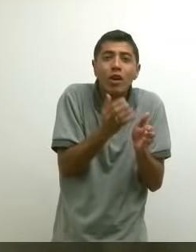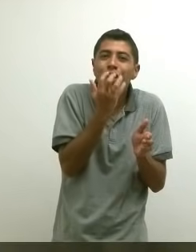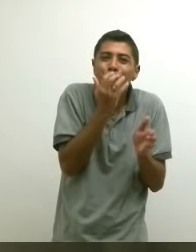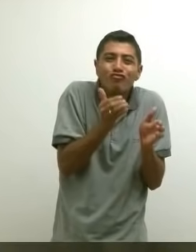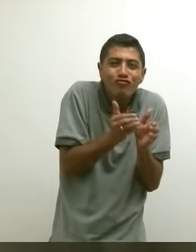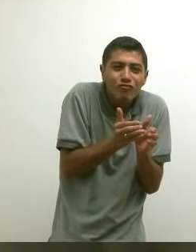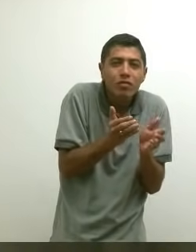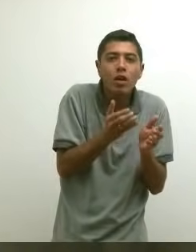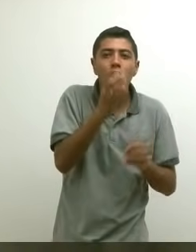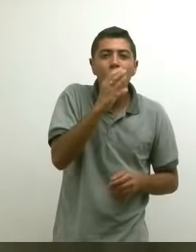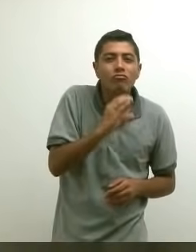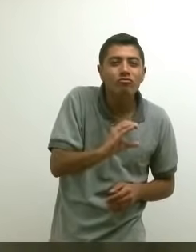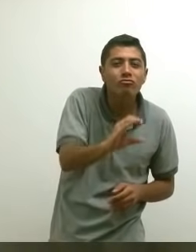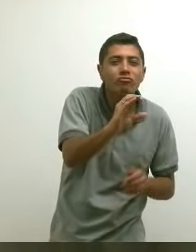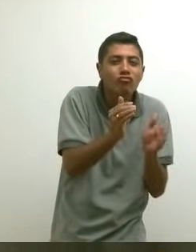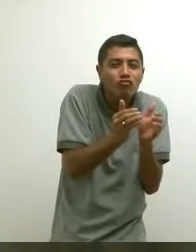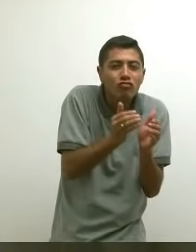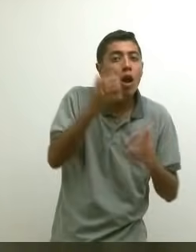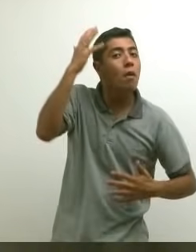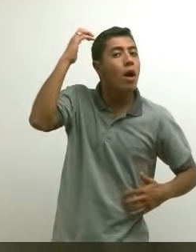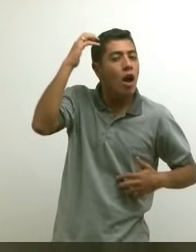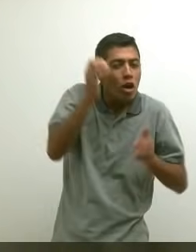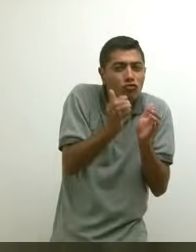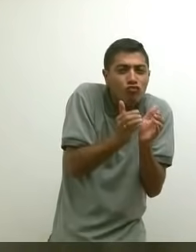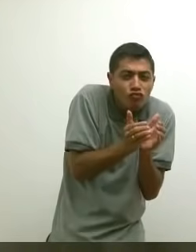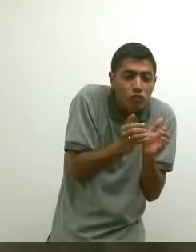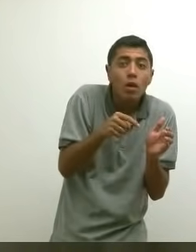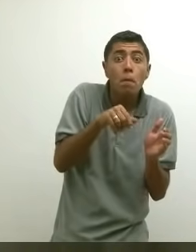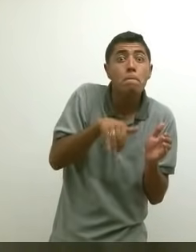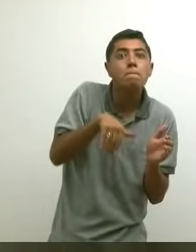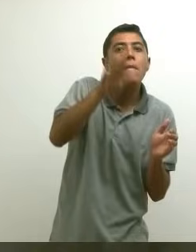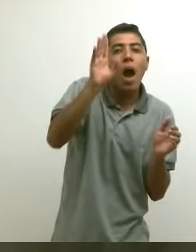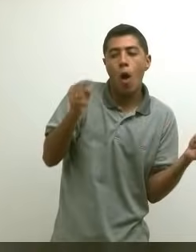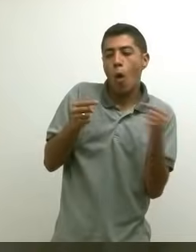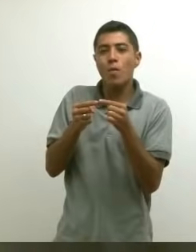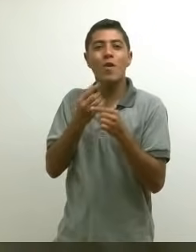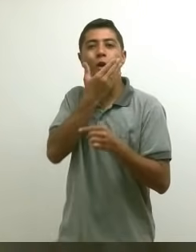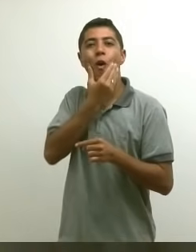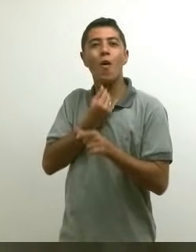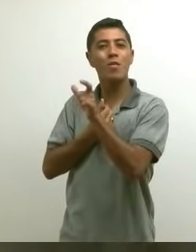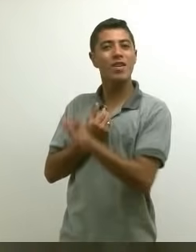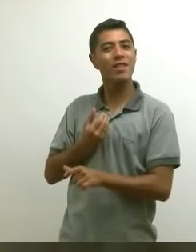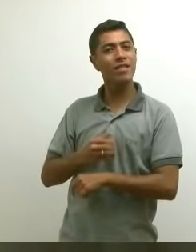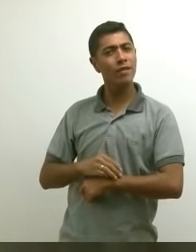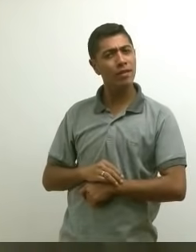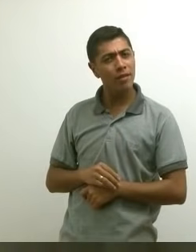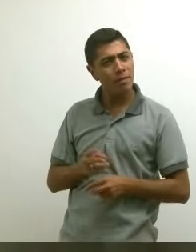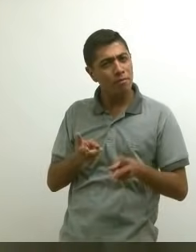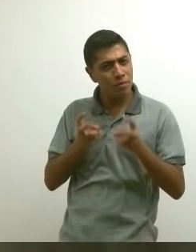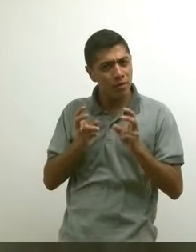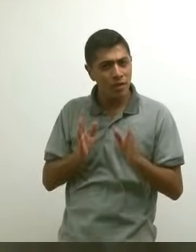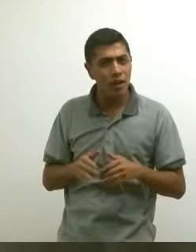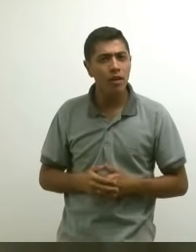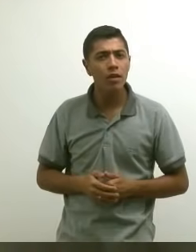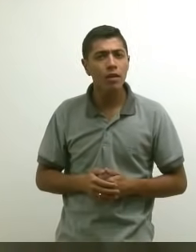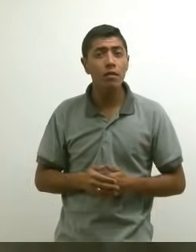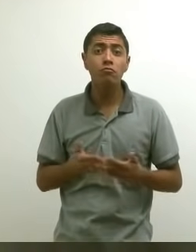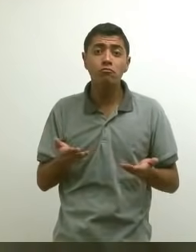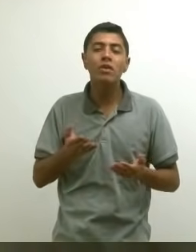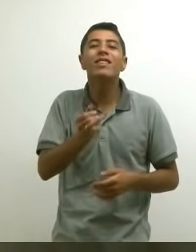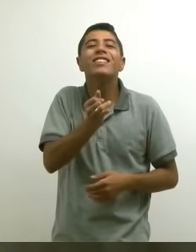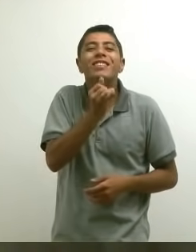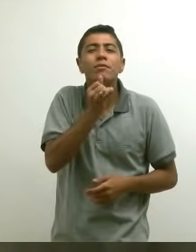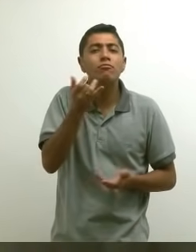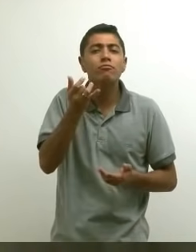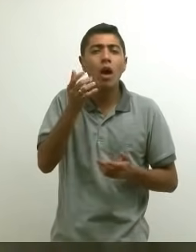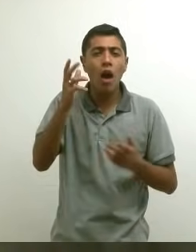da mente é vou olhar o cavalo por exemplo quantos dedos tinha um cavalo na sua origem cinco dedos